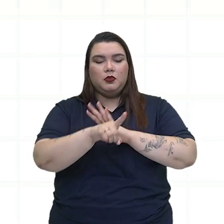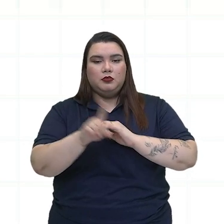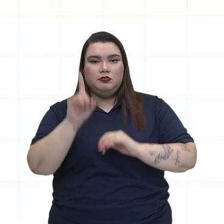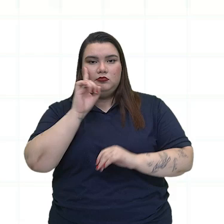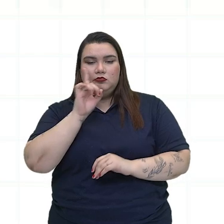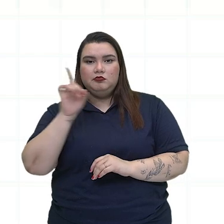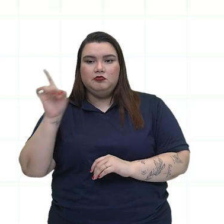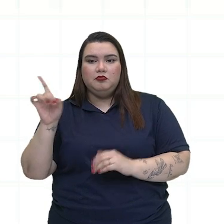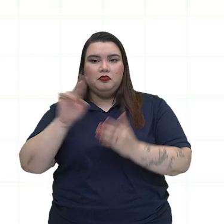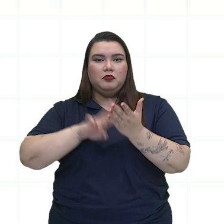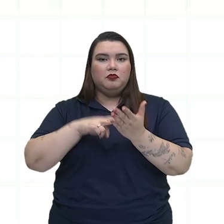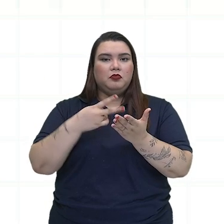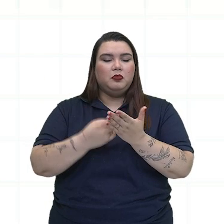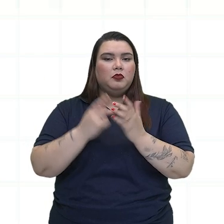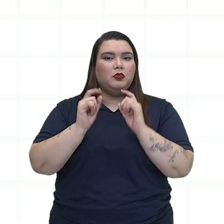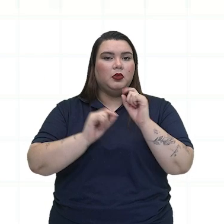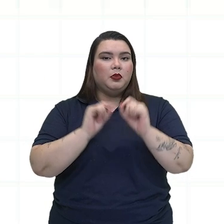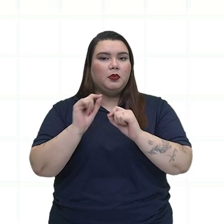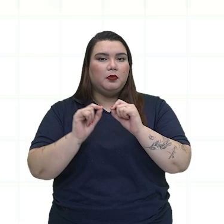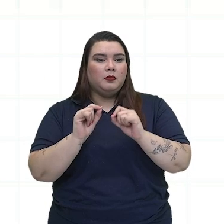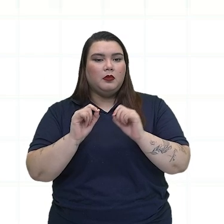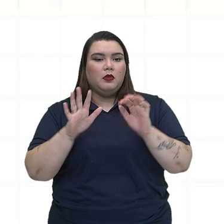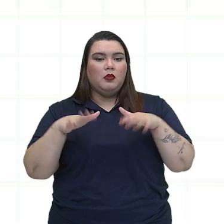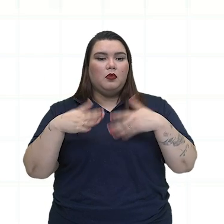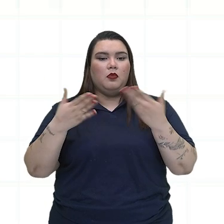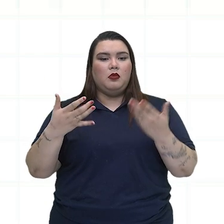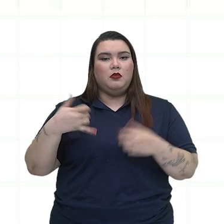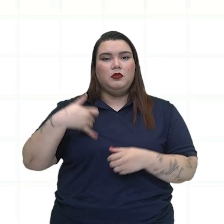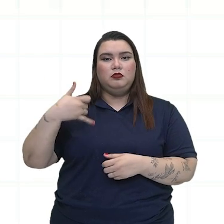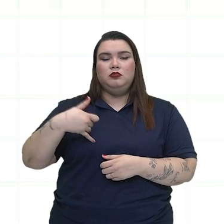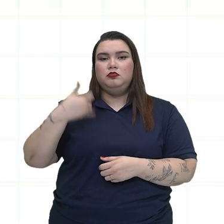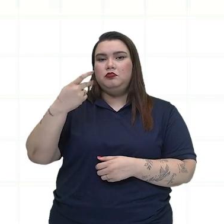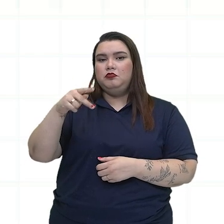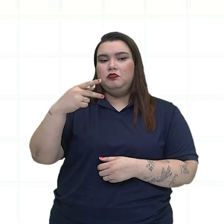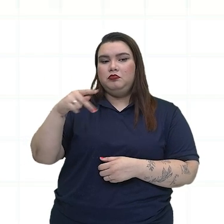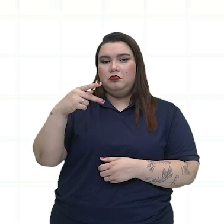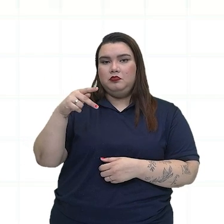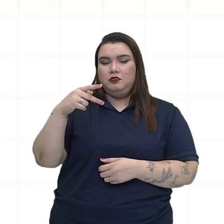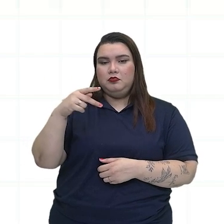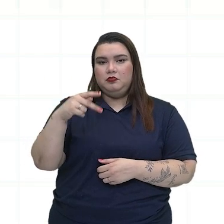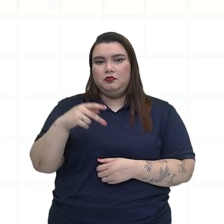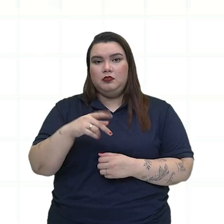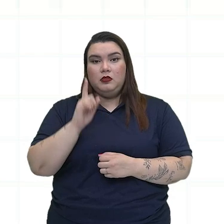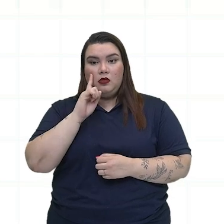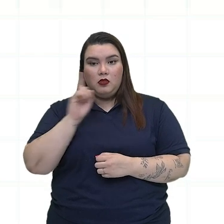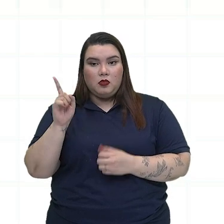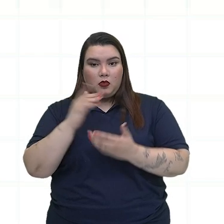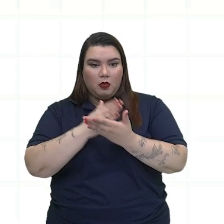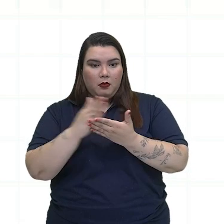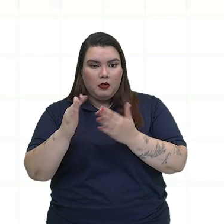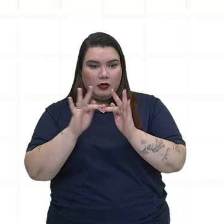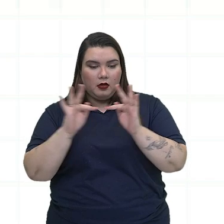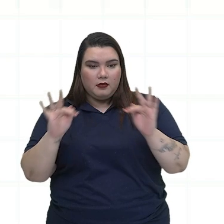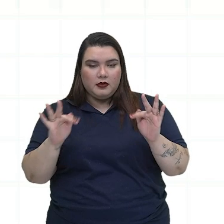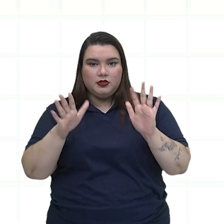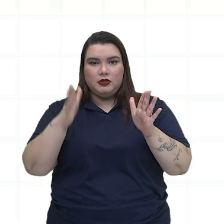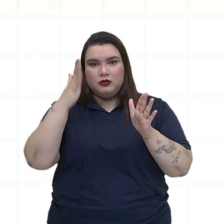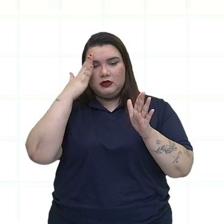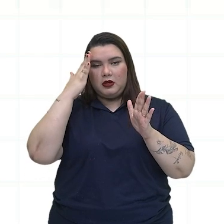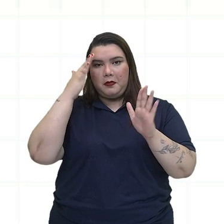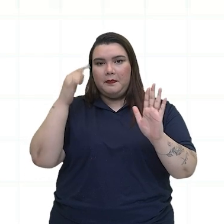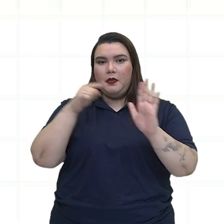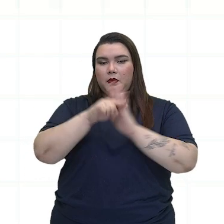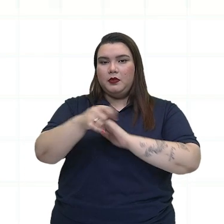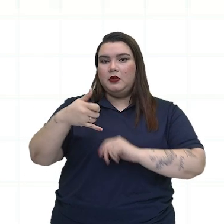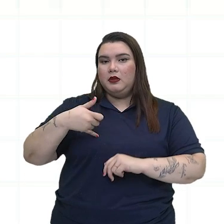are you? How old are you? Quantos anos você tem? Quando começar assim, ó, com how old, já sabe que está